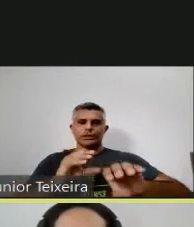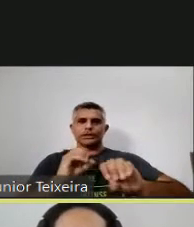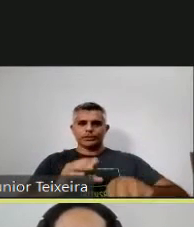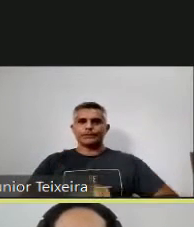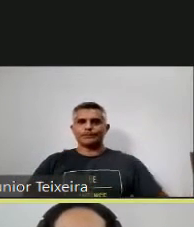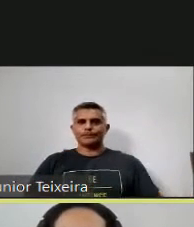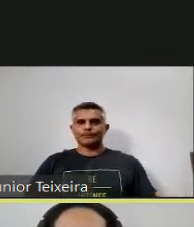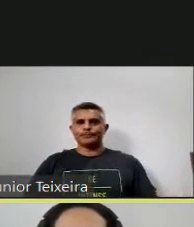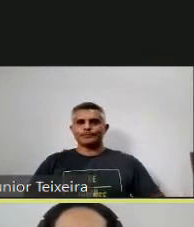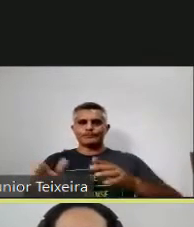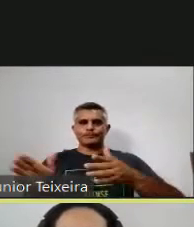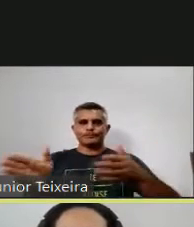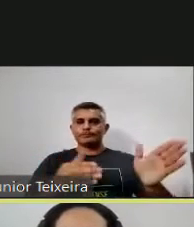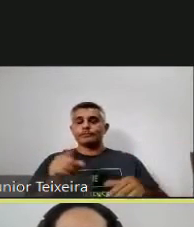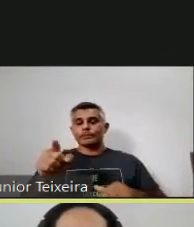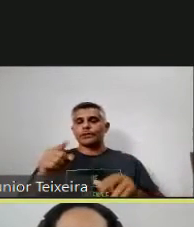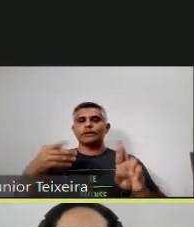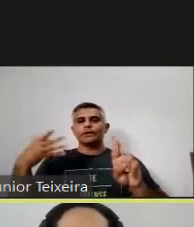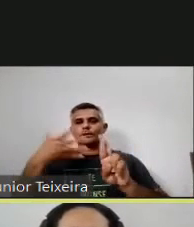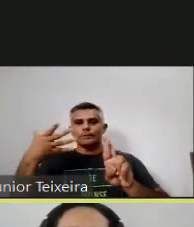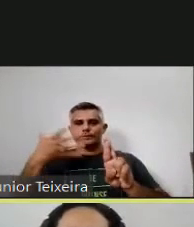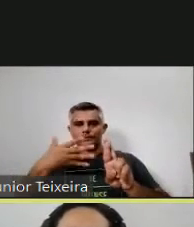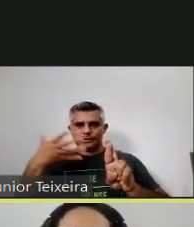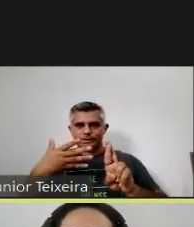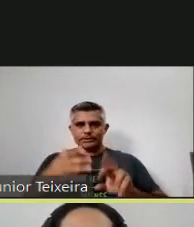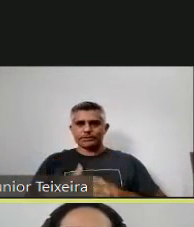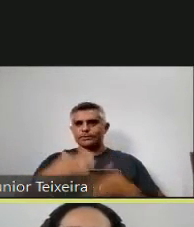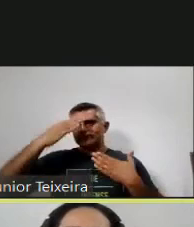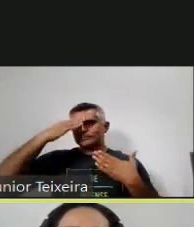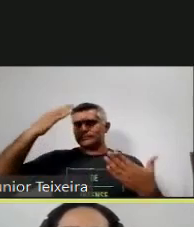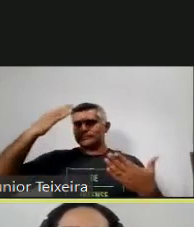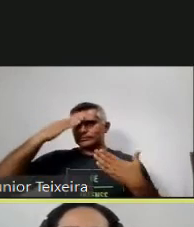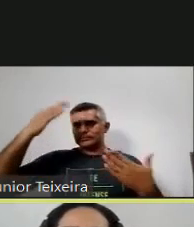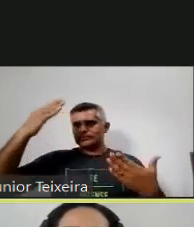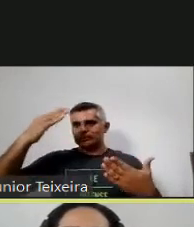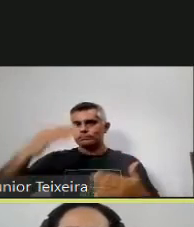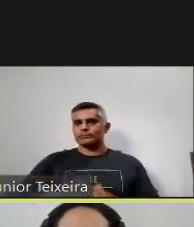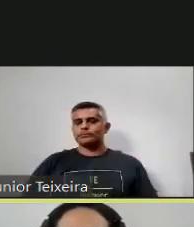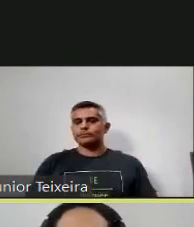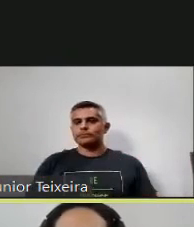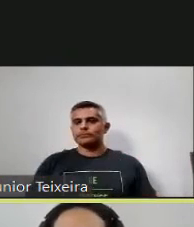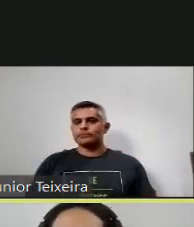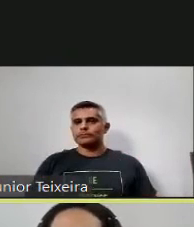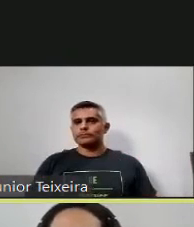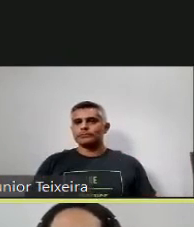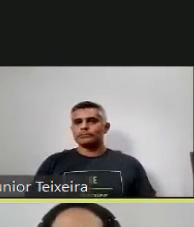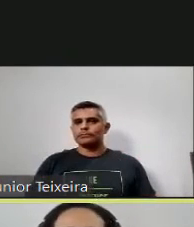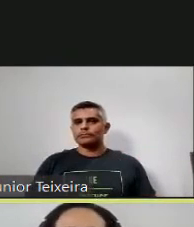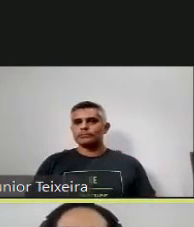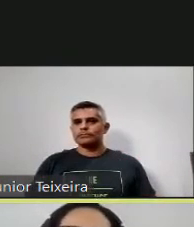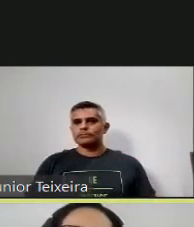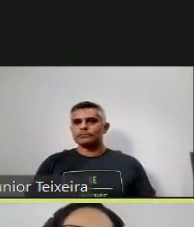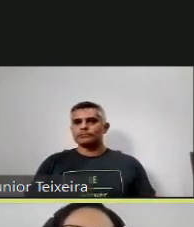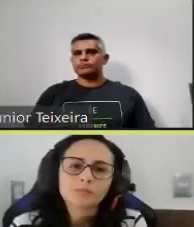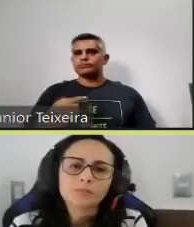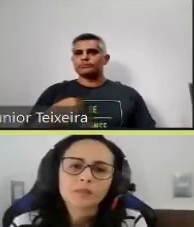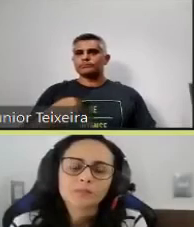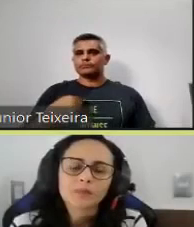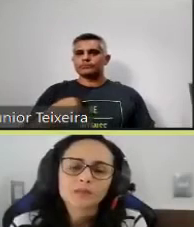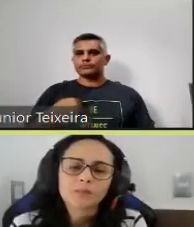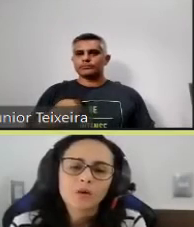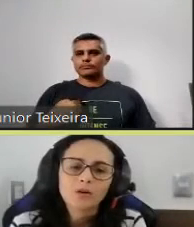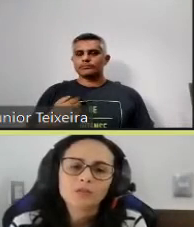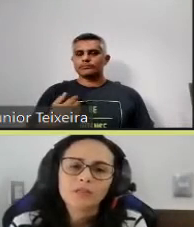minhas referências, agradeço e humildemente, né, me solidarizo